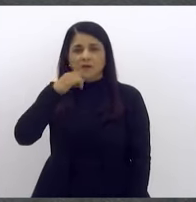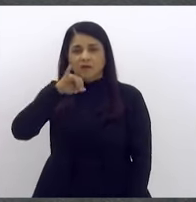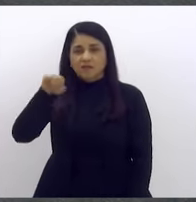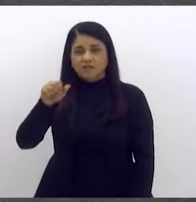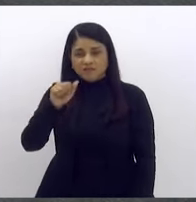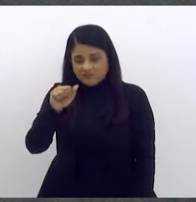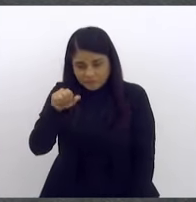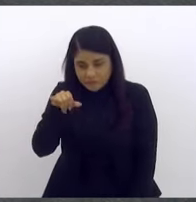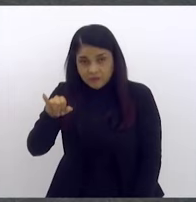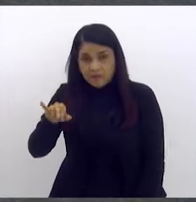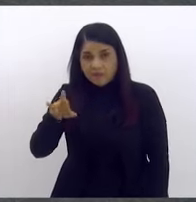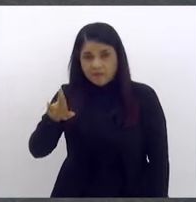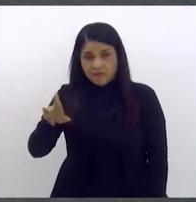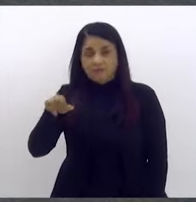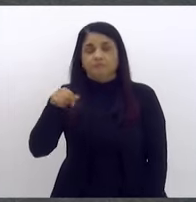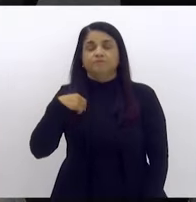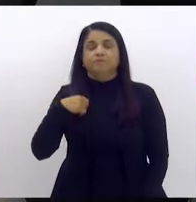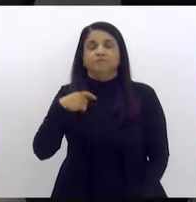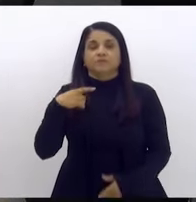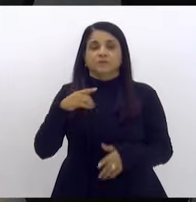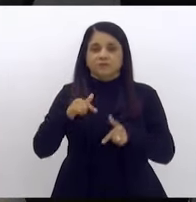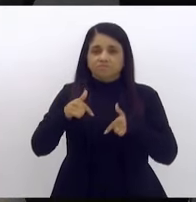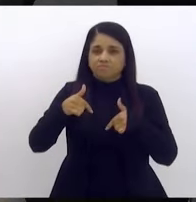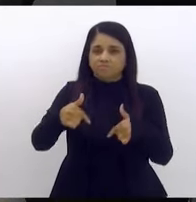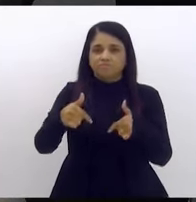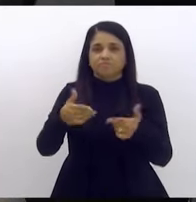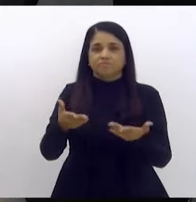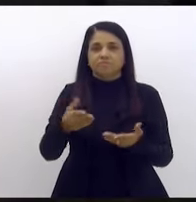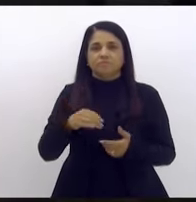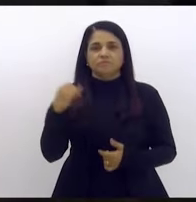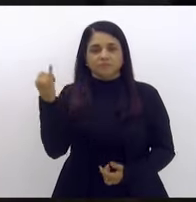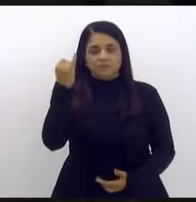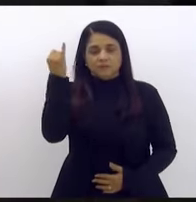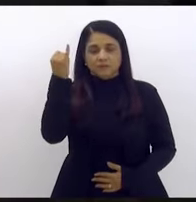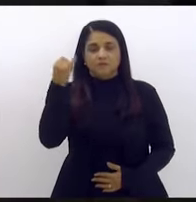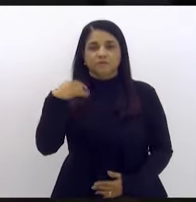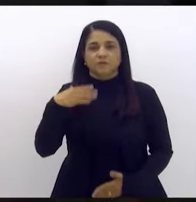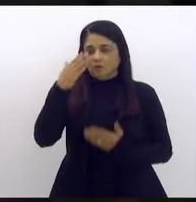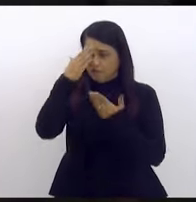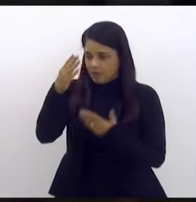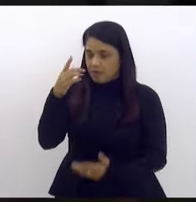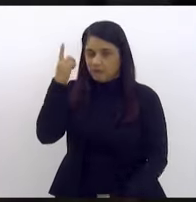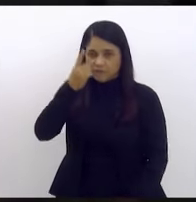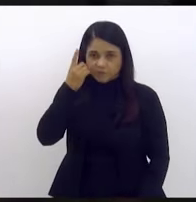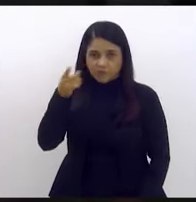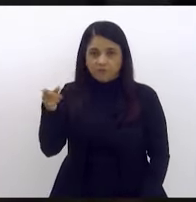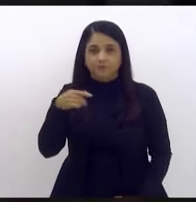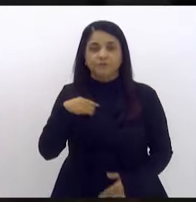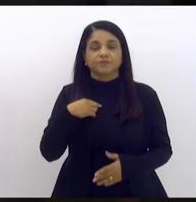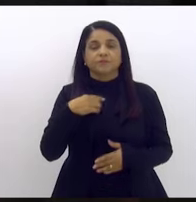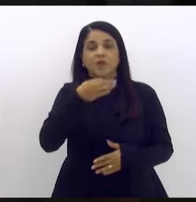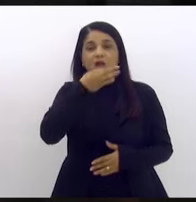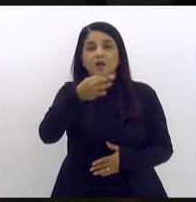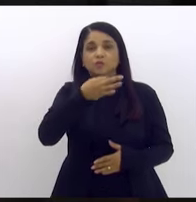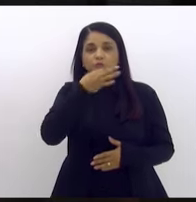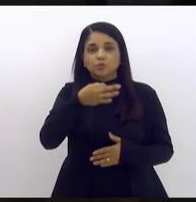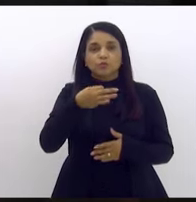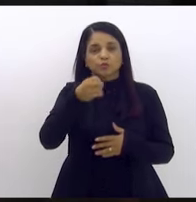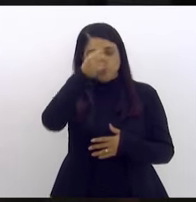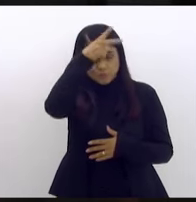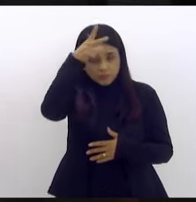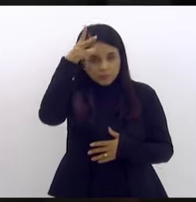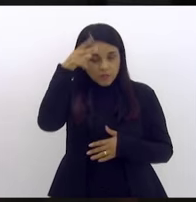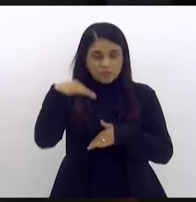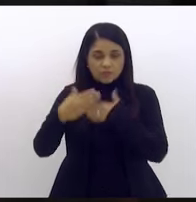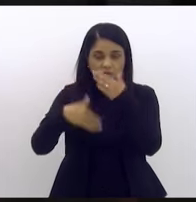pela importante iniciativa. Obrigado, deputada Verônica. Pela Comissão de Assuntos Municipais e de